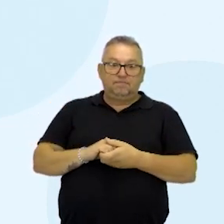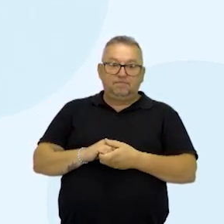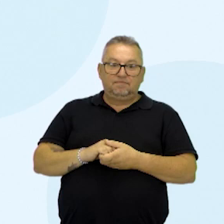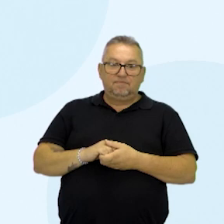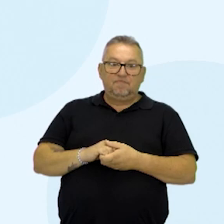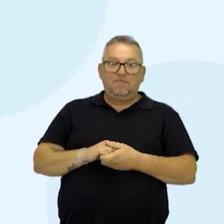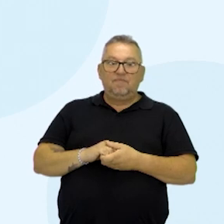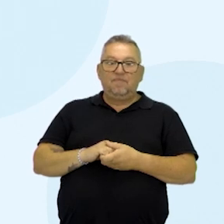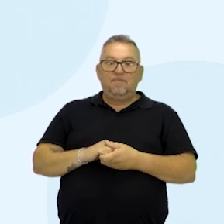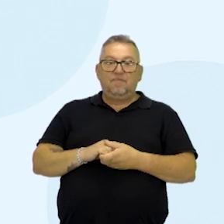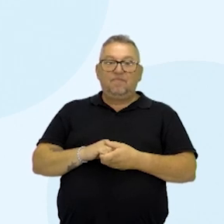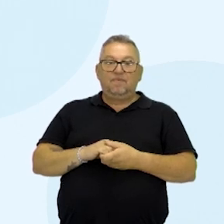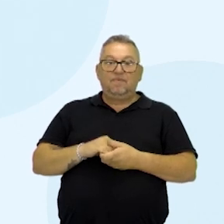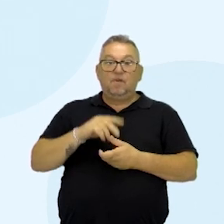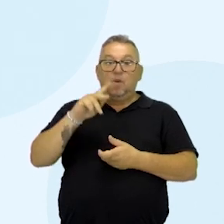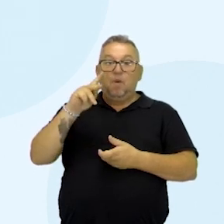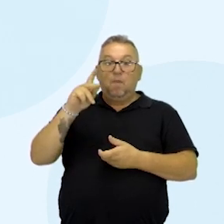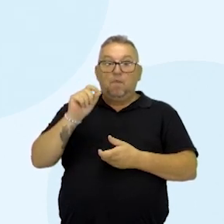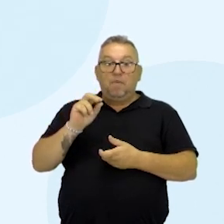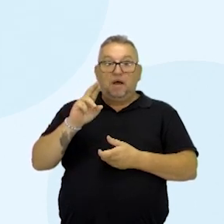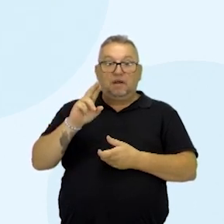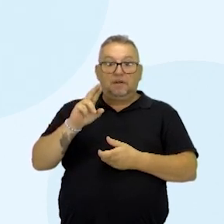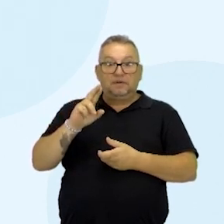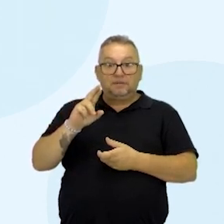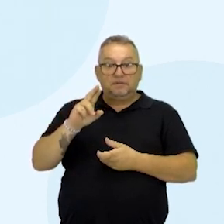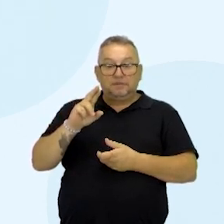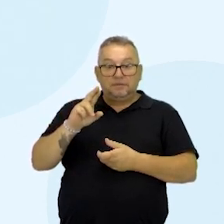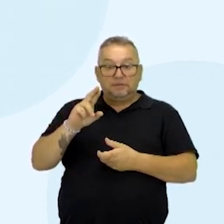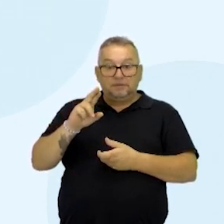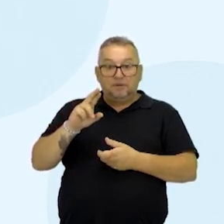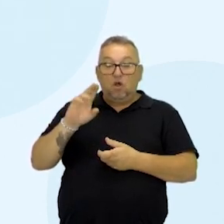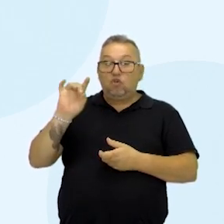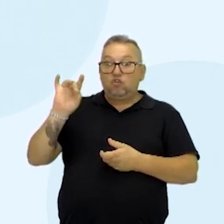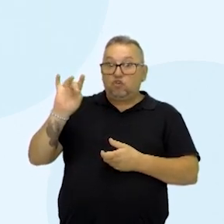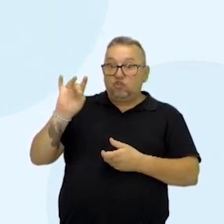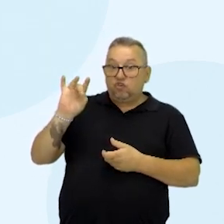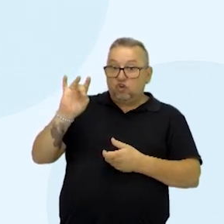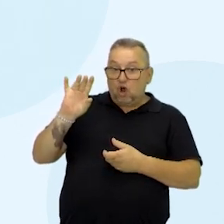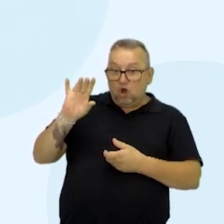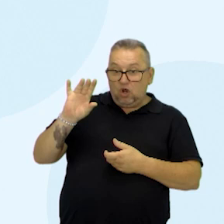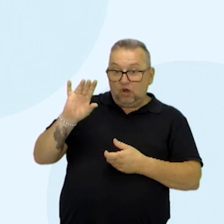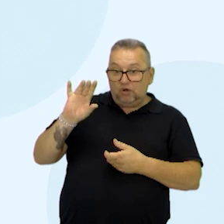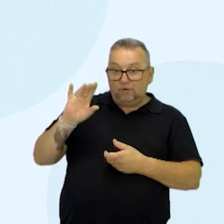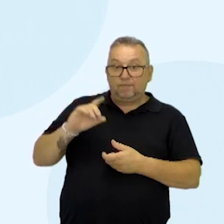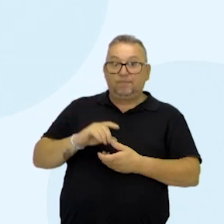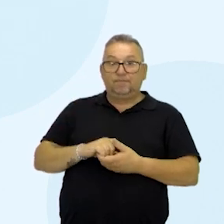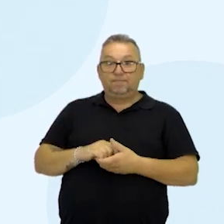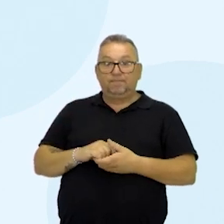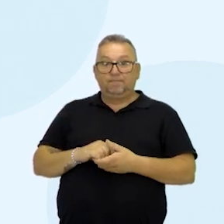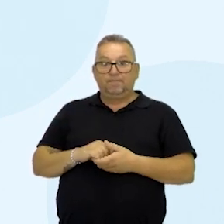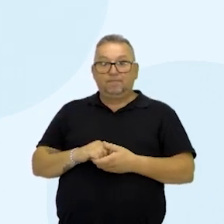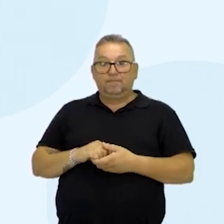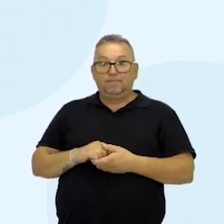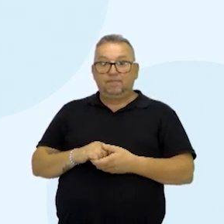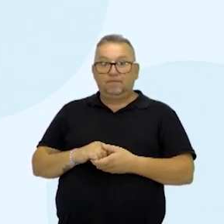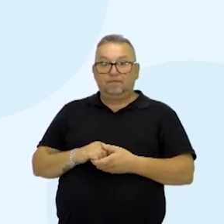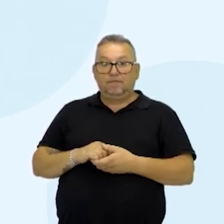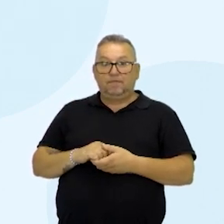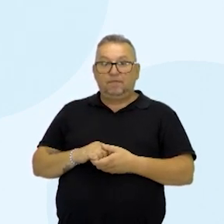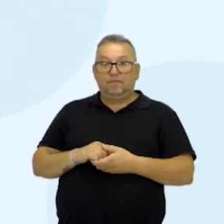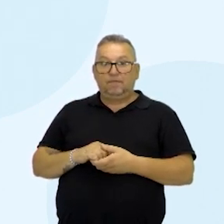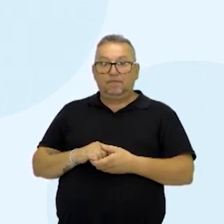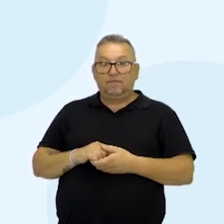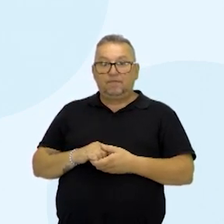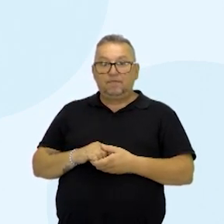Vou colocar, ó, um par, tem apenas. Vou colocar aqui apenas, né? Porque quem tem 2 tem 1 também, né,